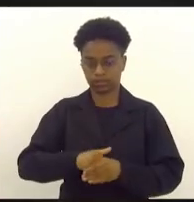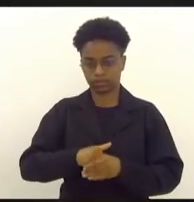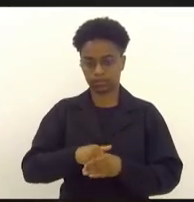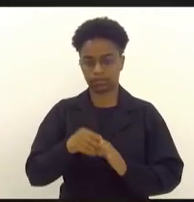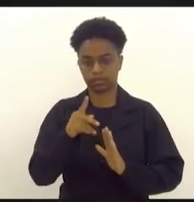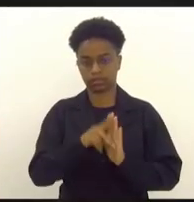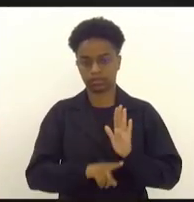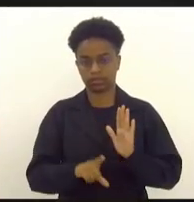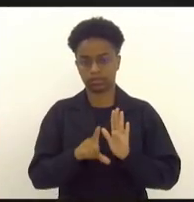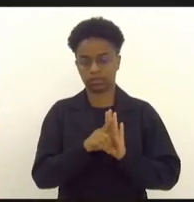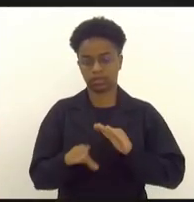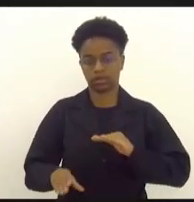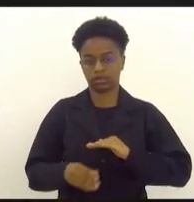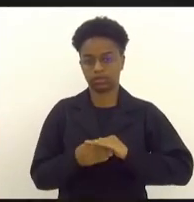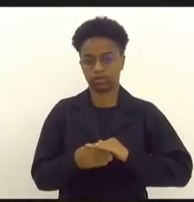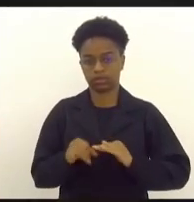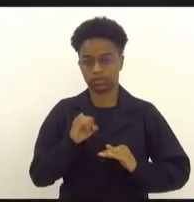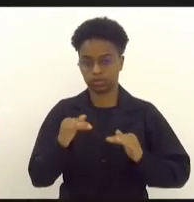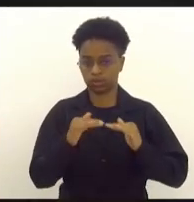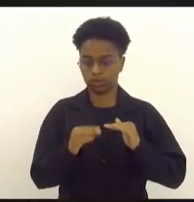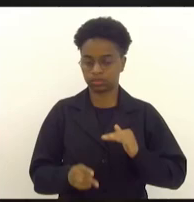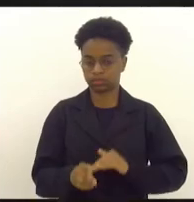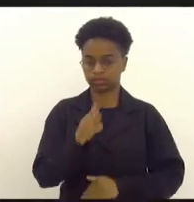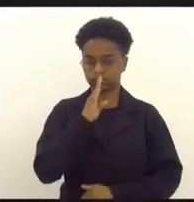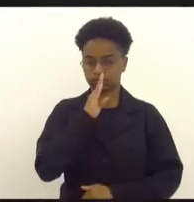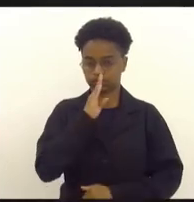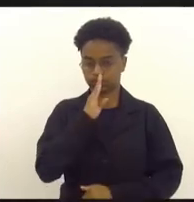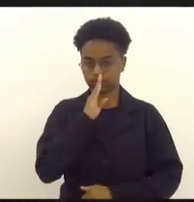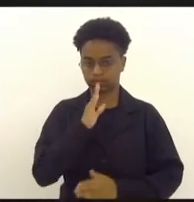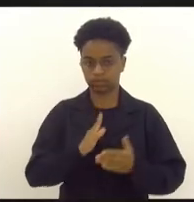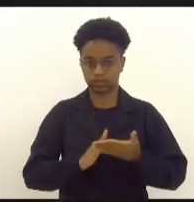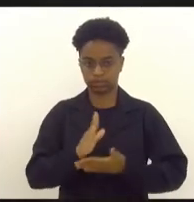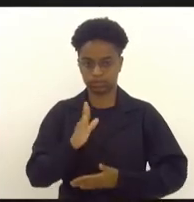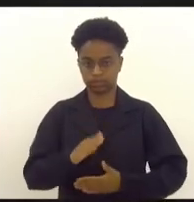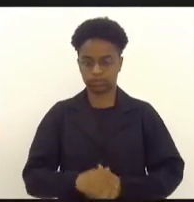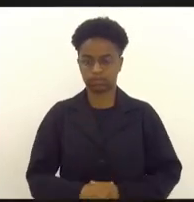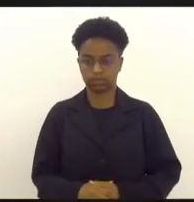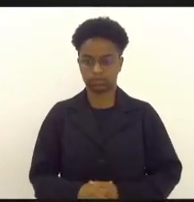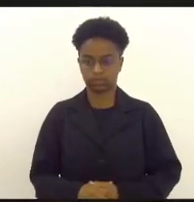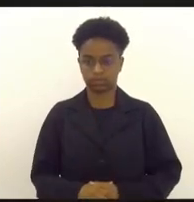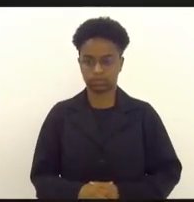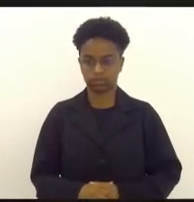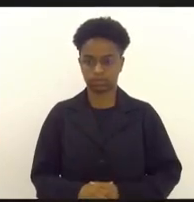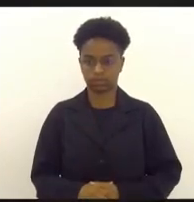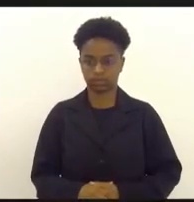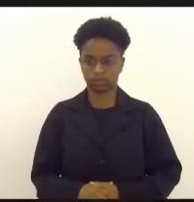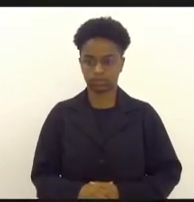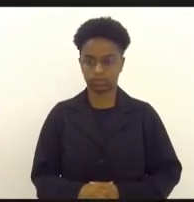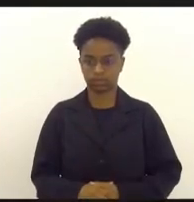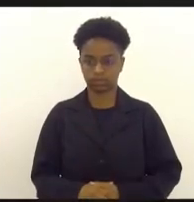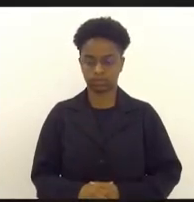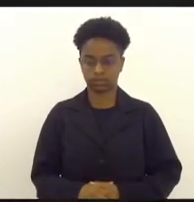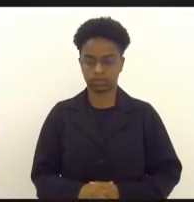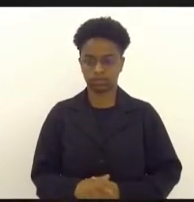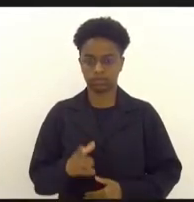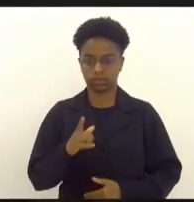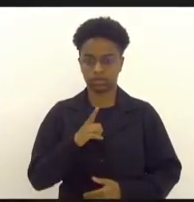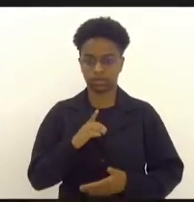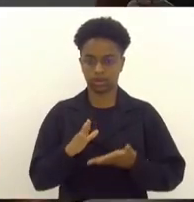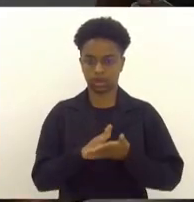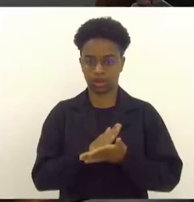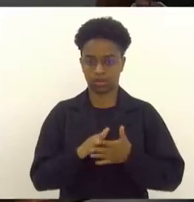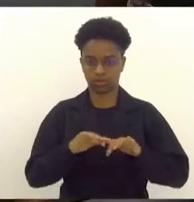o projeto assim emendado senhor que a própria maniasco Como estão aprovado salvos destaques